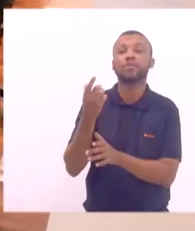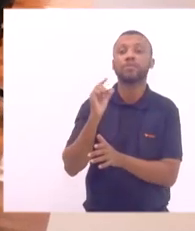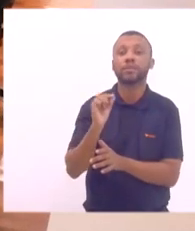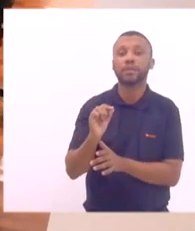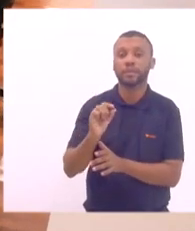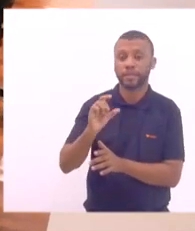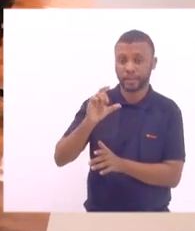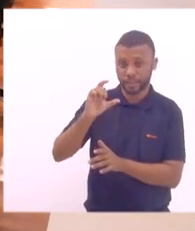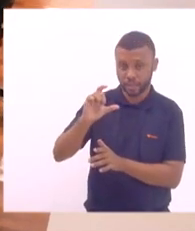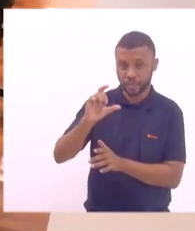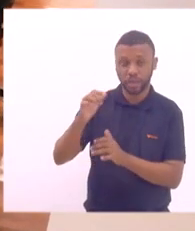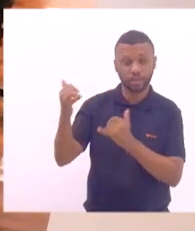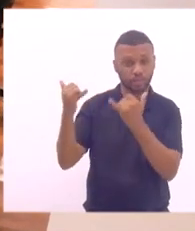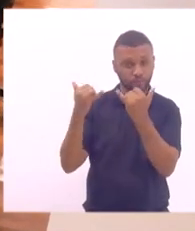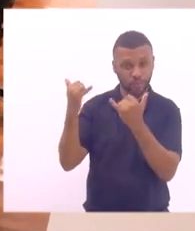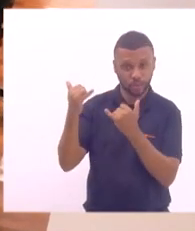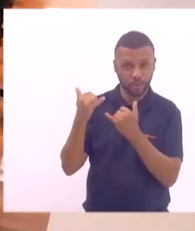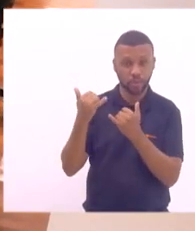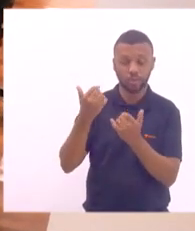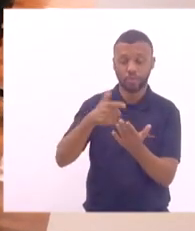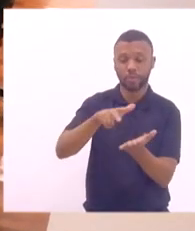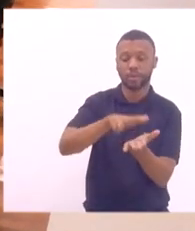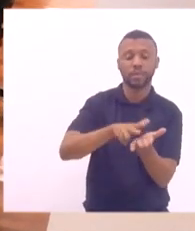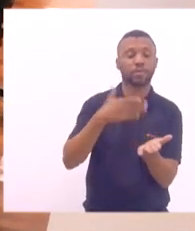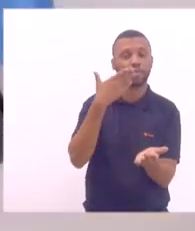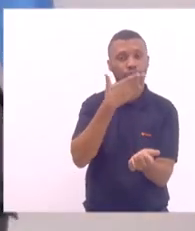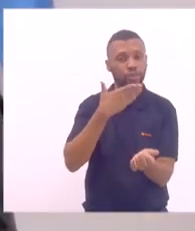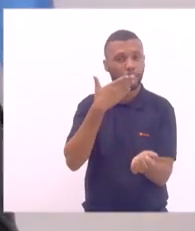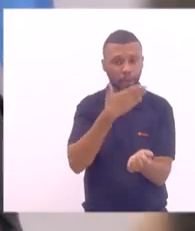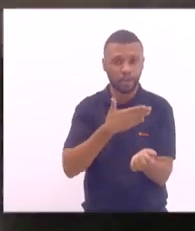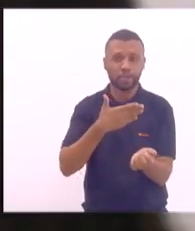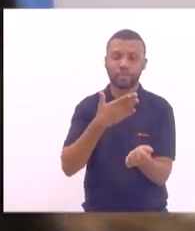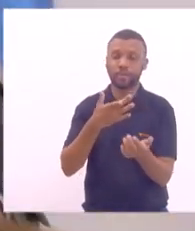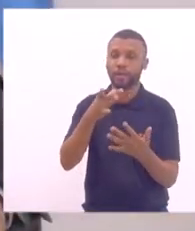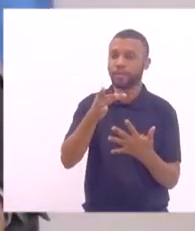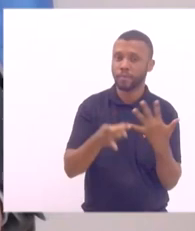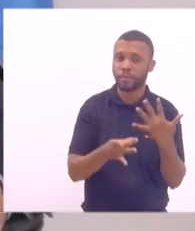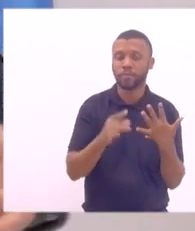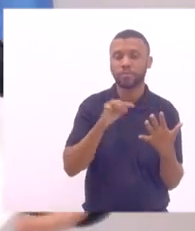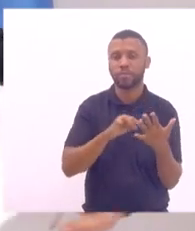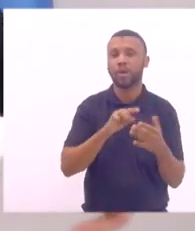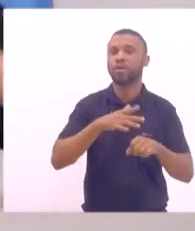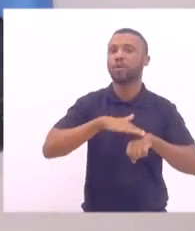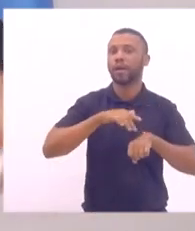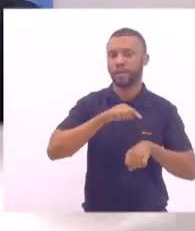de informação do paciente diabético, onde constará o detalhe de sua patologia.